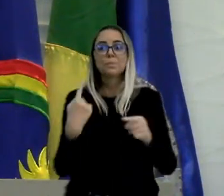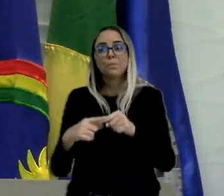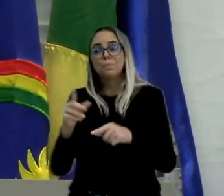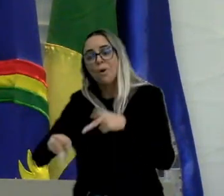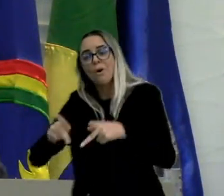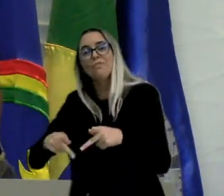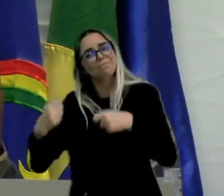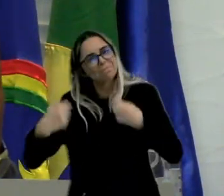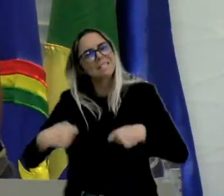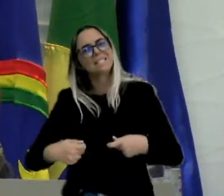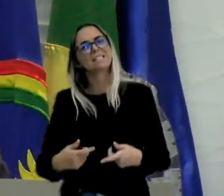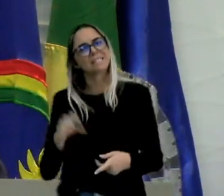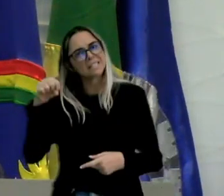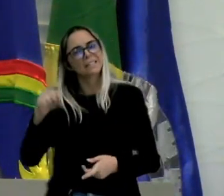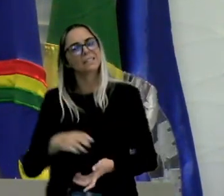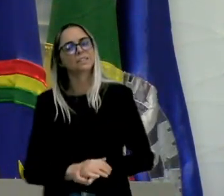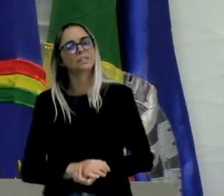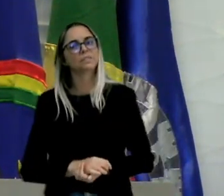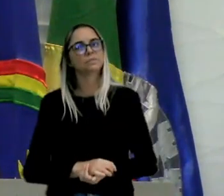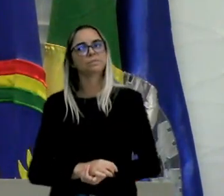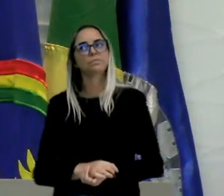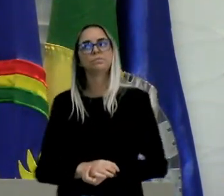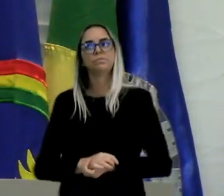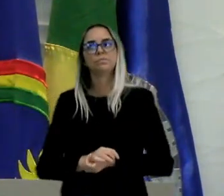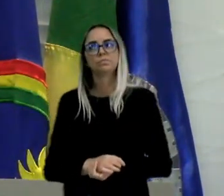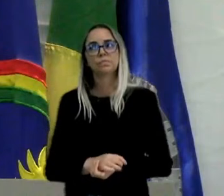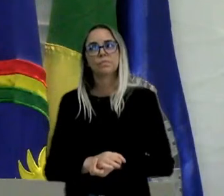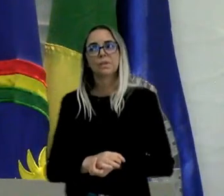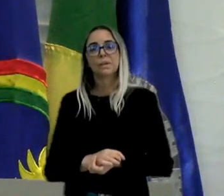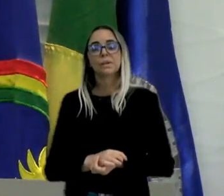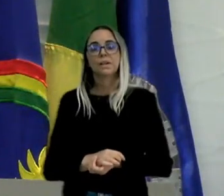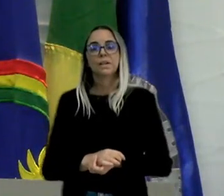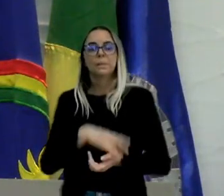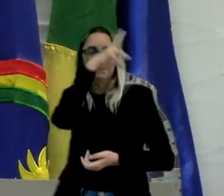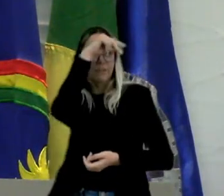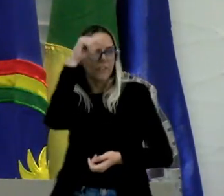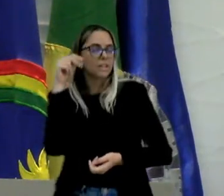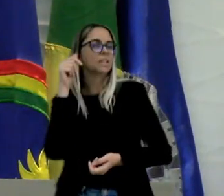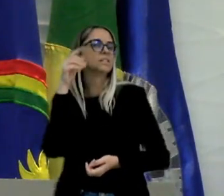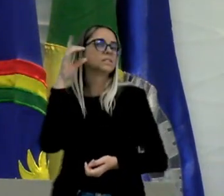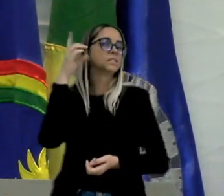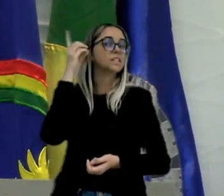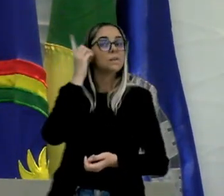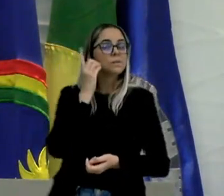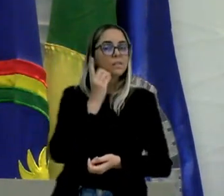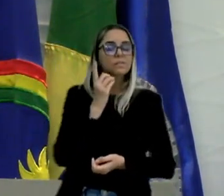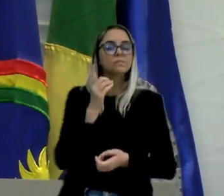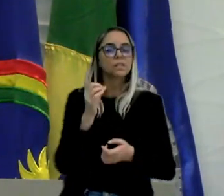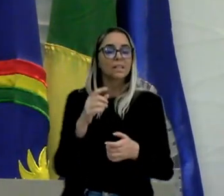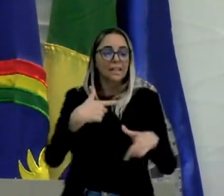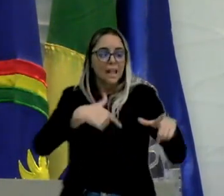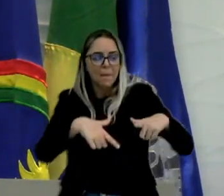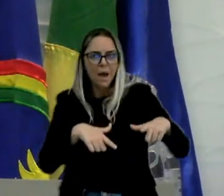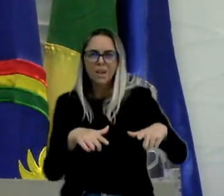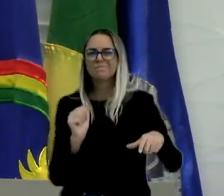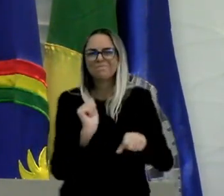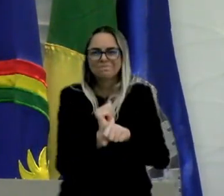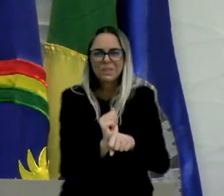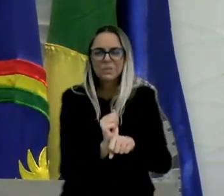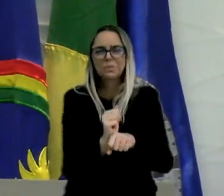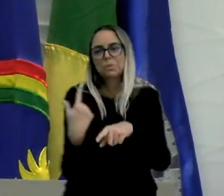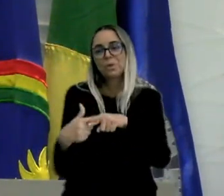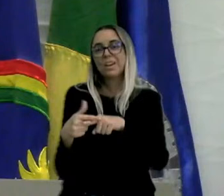precisa a prefeita Debra Almeida na época cancelou os serviço porque não tinha como pagar